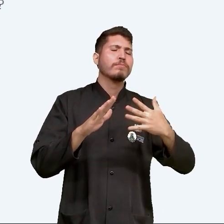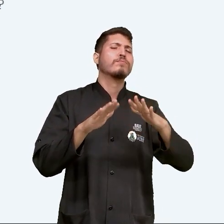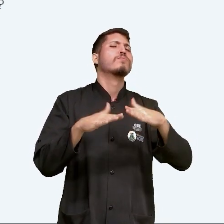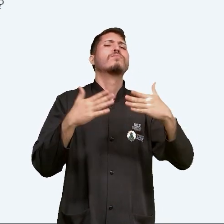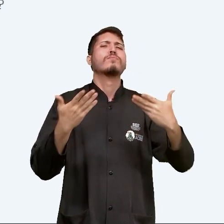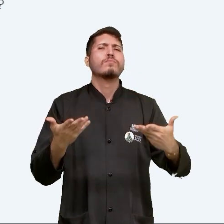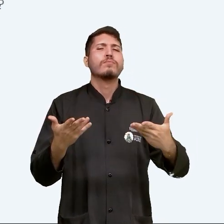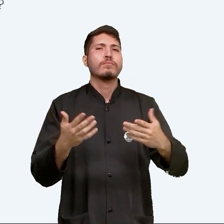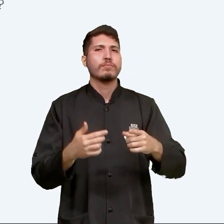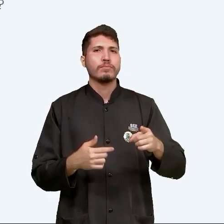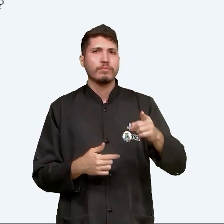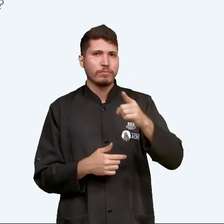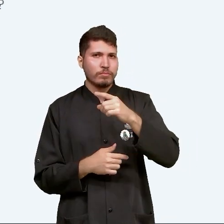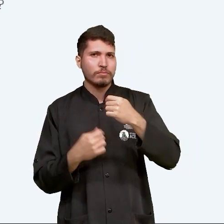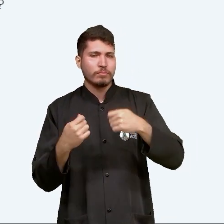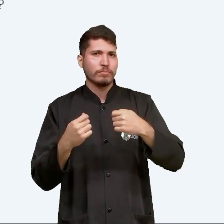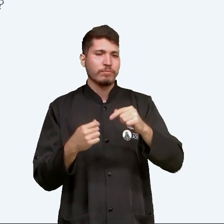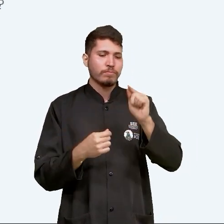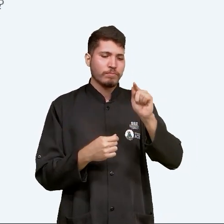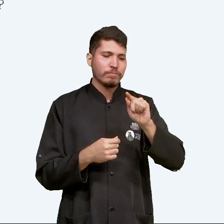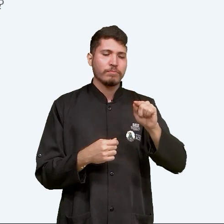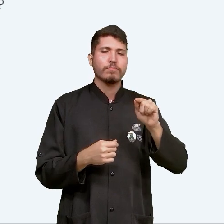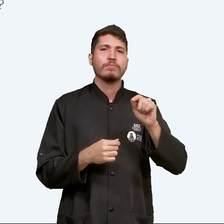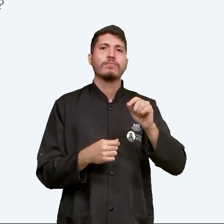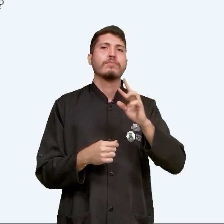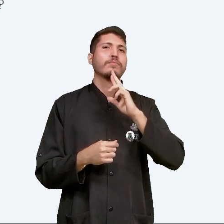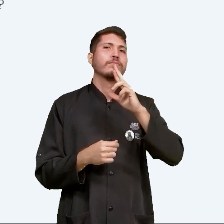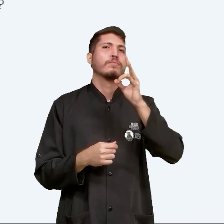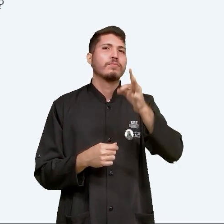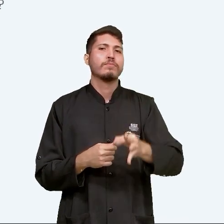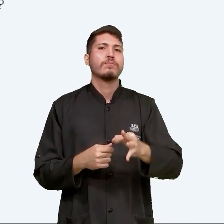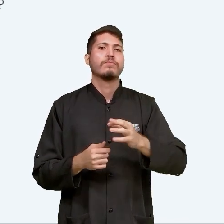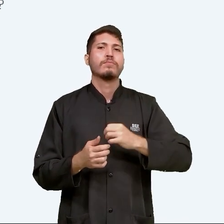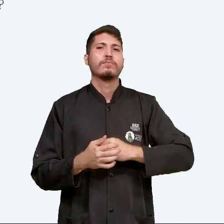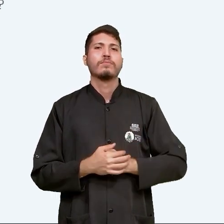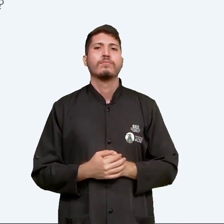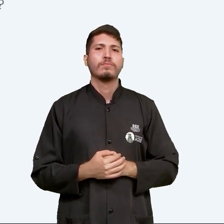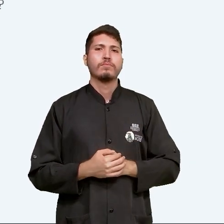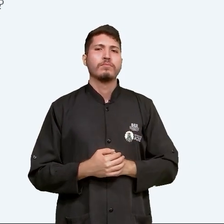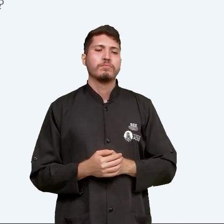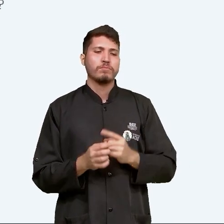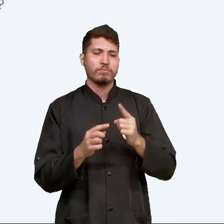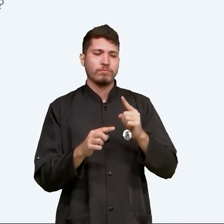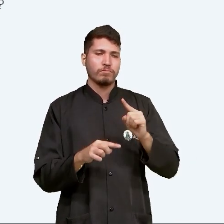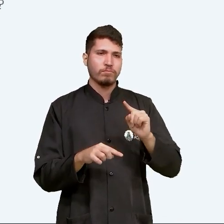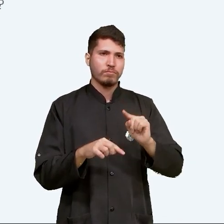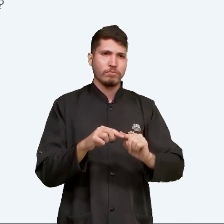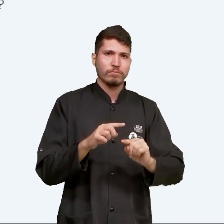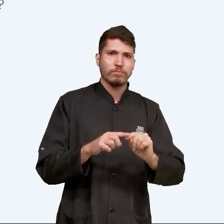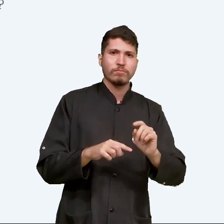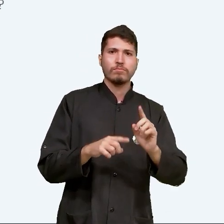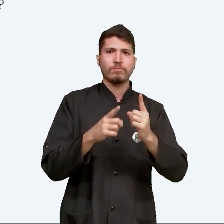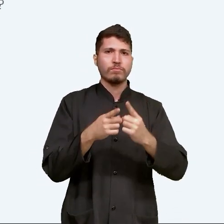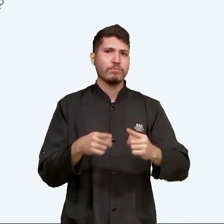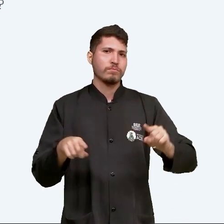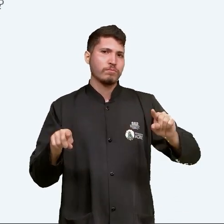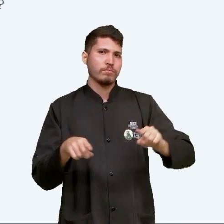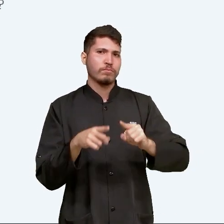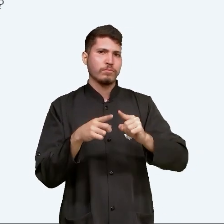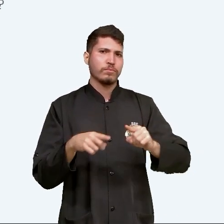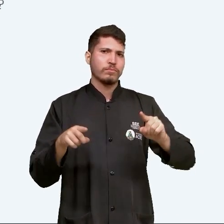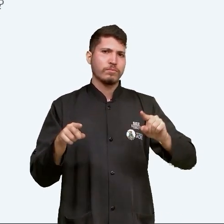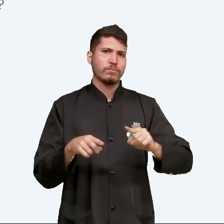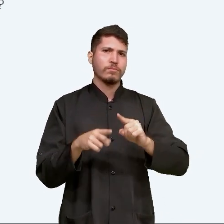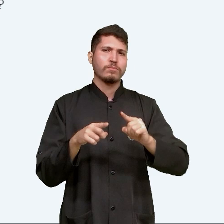tá bom? Letra A, apenas instrumentos acústicos e religiosos.